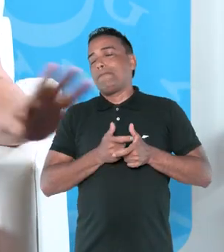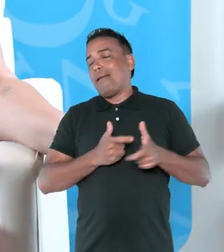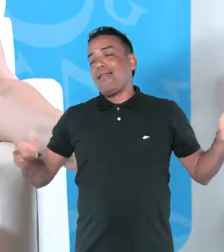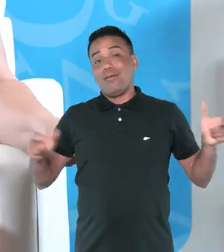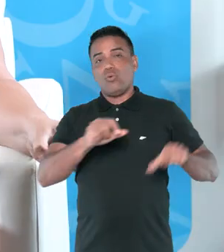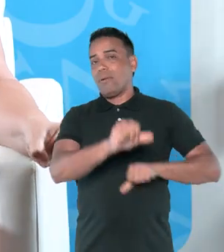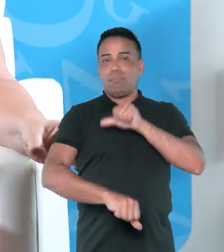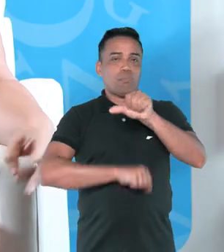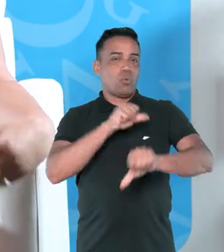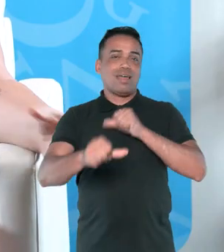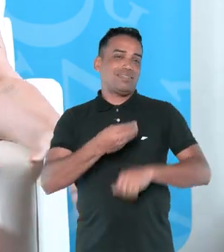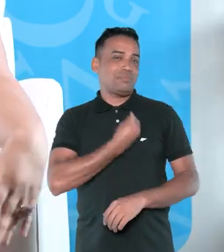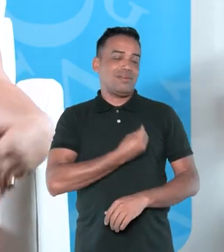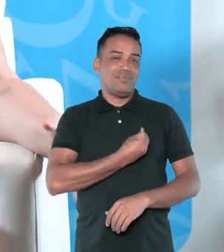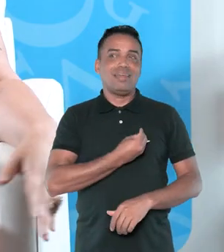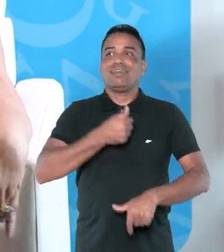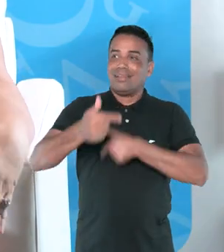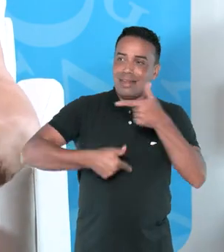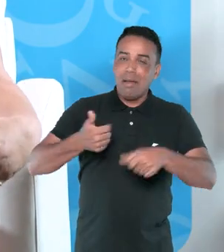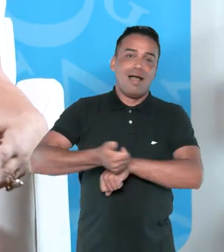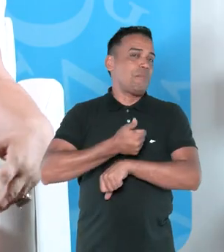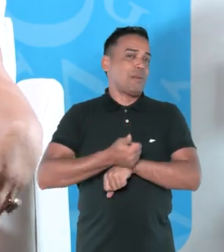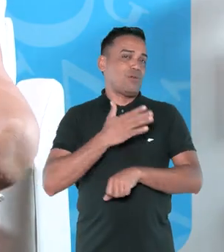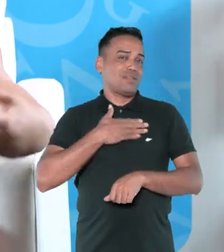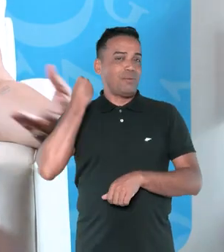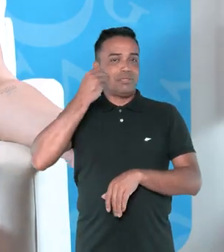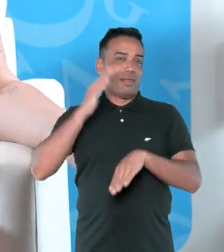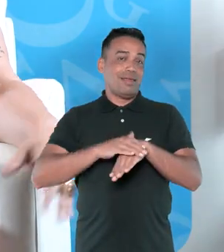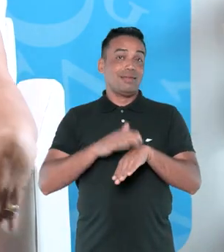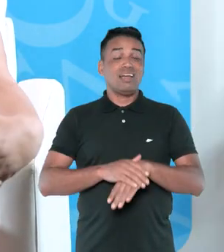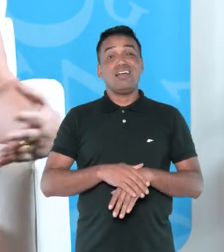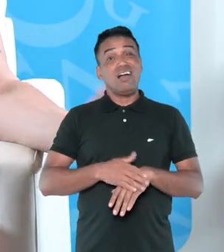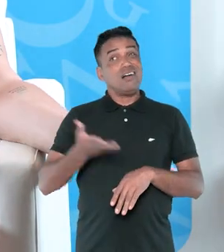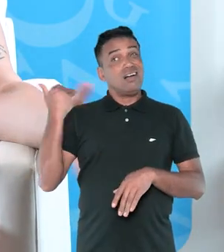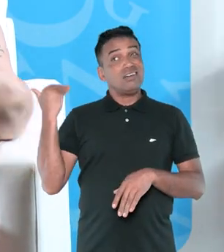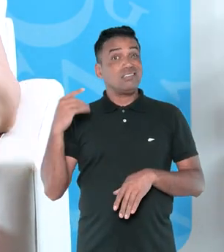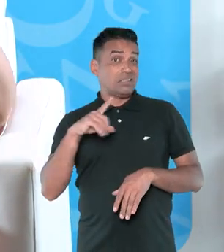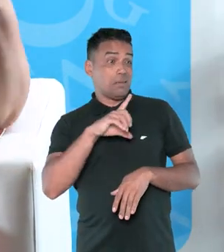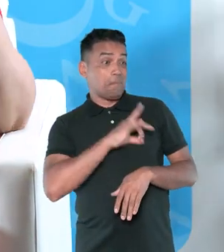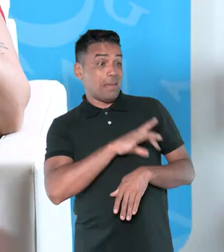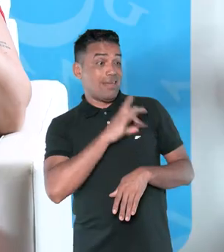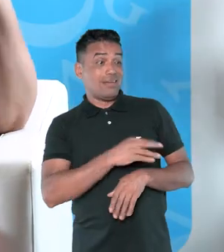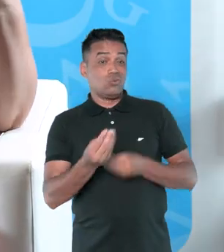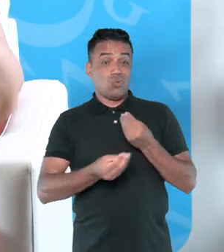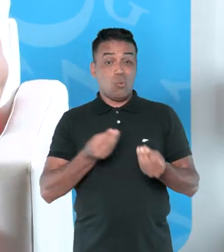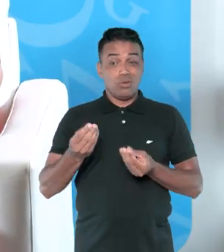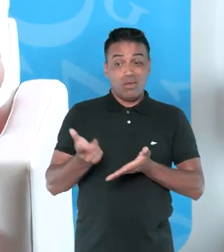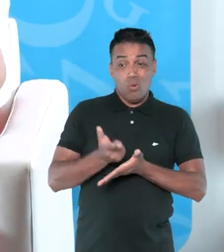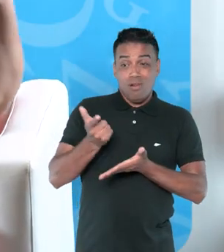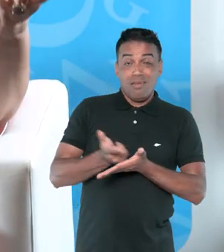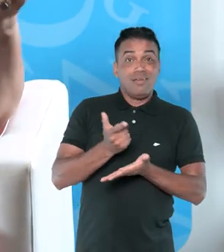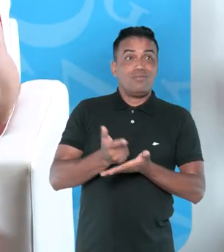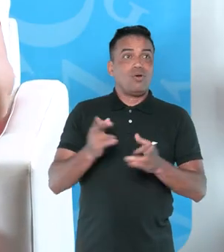virada, uma mudança muito grande para mim, de trabalho, de carreira. Eu acho que eu tinha muito medo, porque como é que ia ser um livro